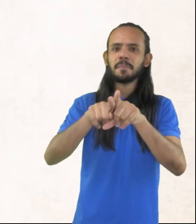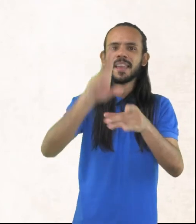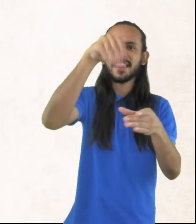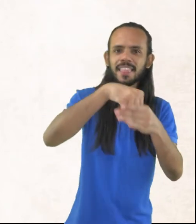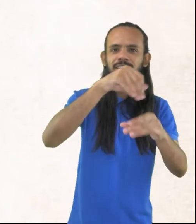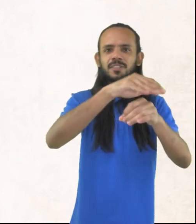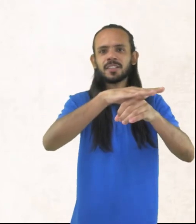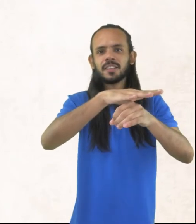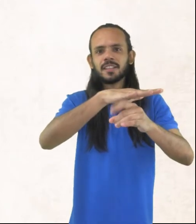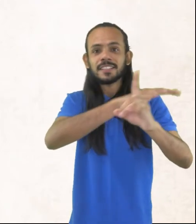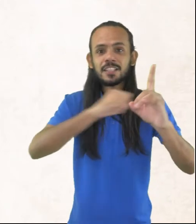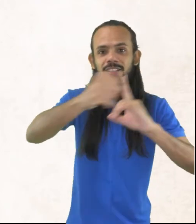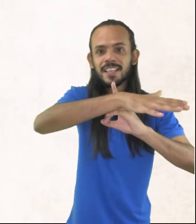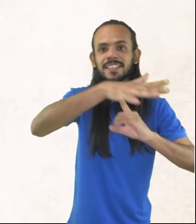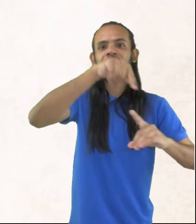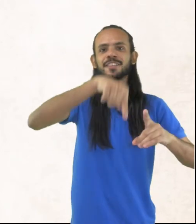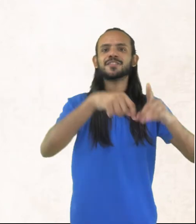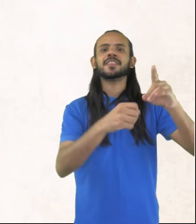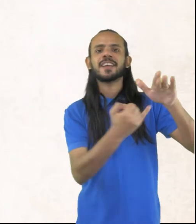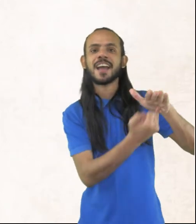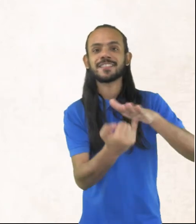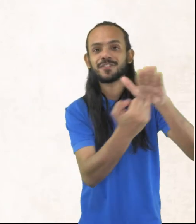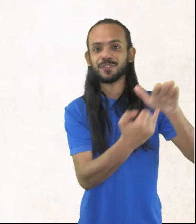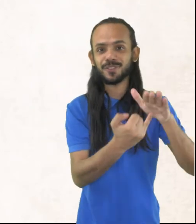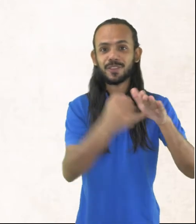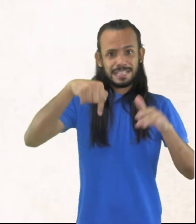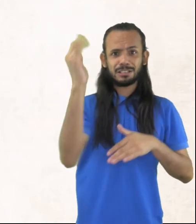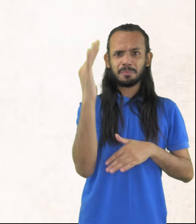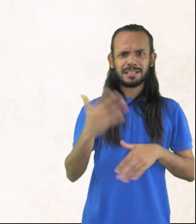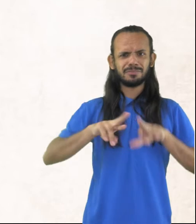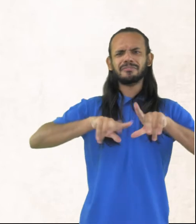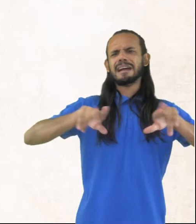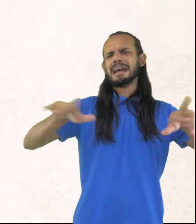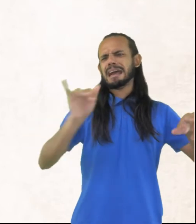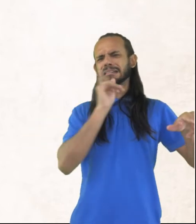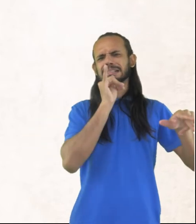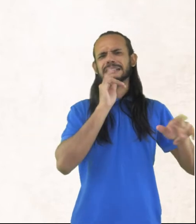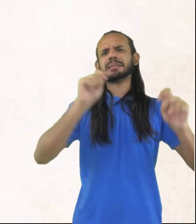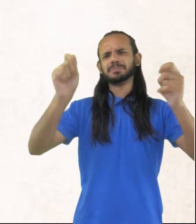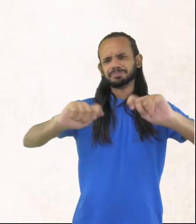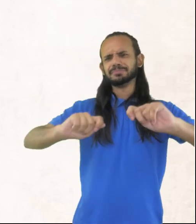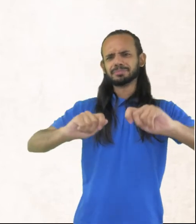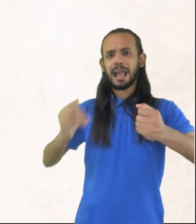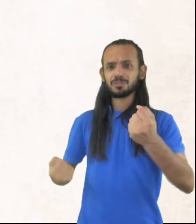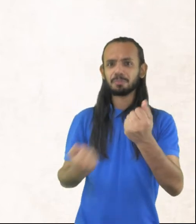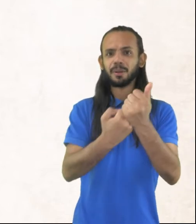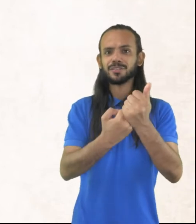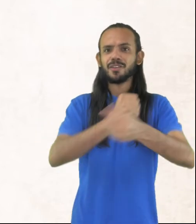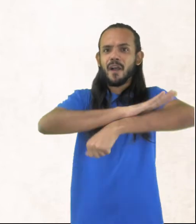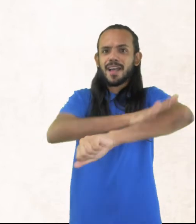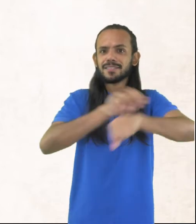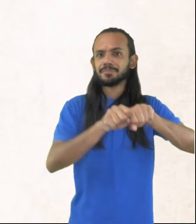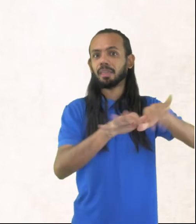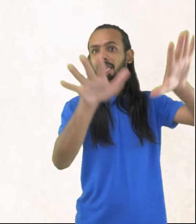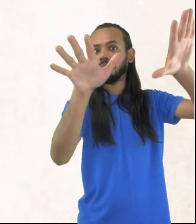das instituições que compõem uma sociedade. No Brasil, existem várias práticas institucionais que ajudam a perpetuar